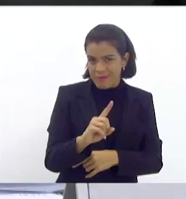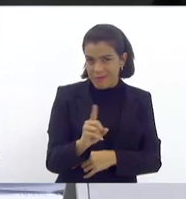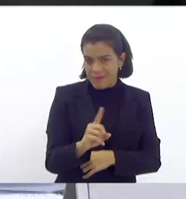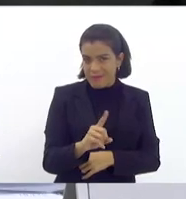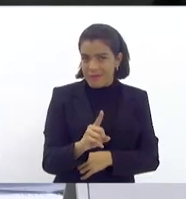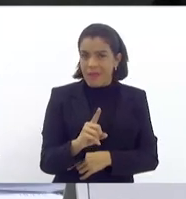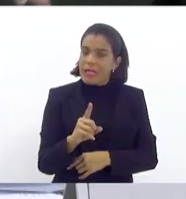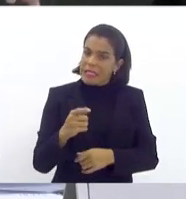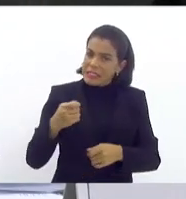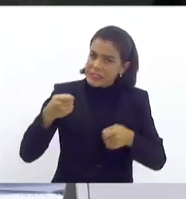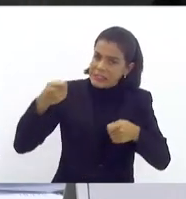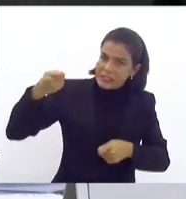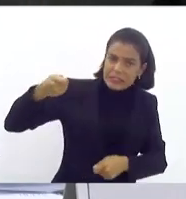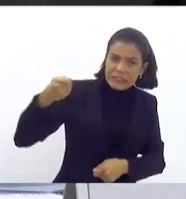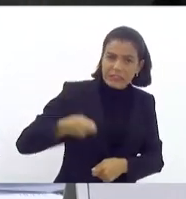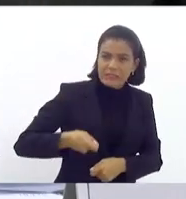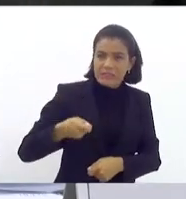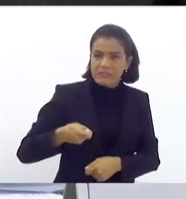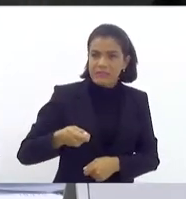que exija